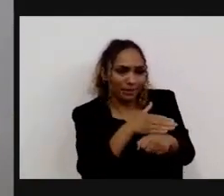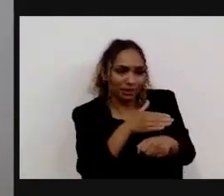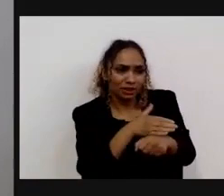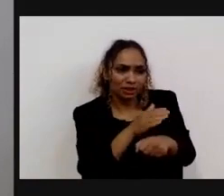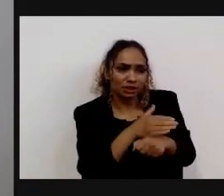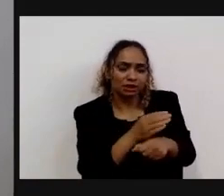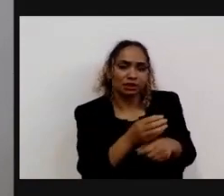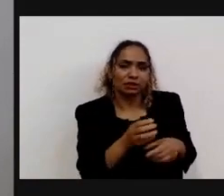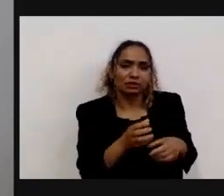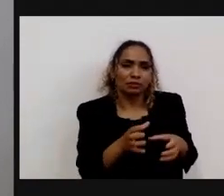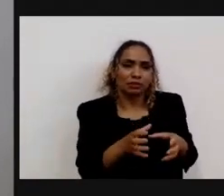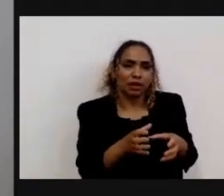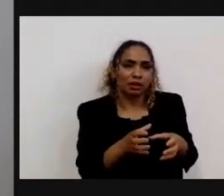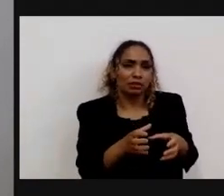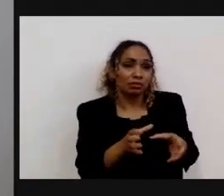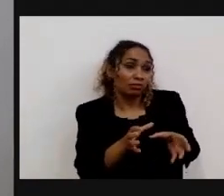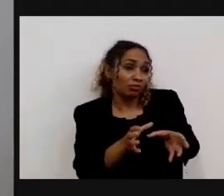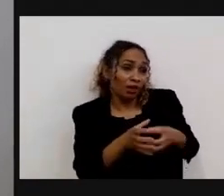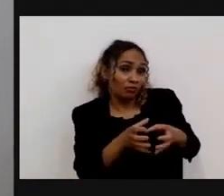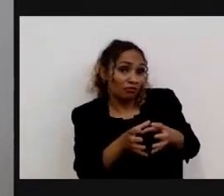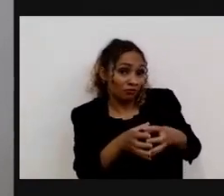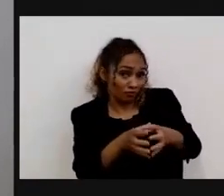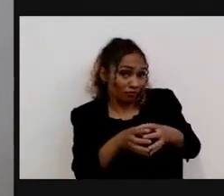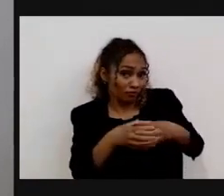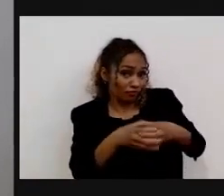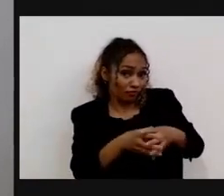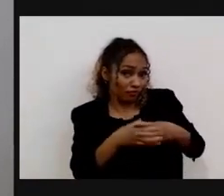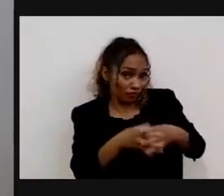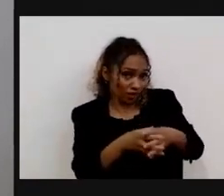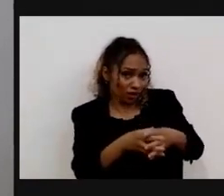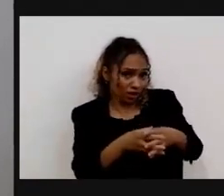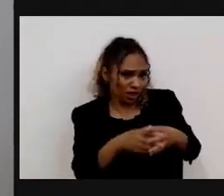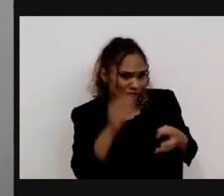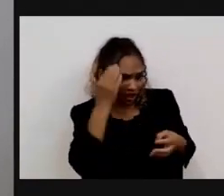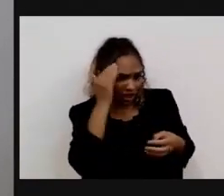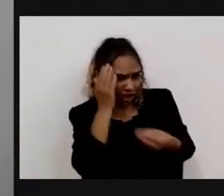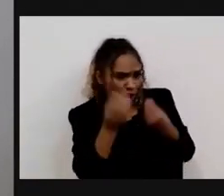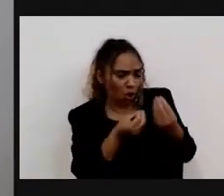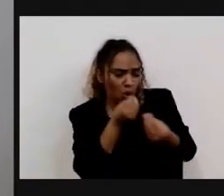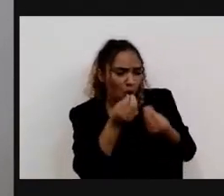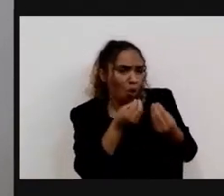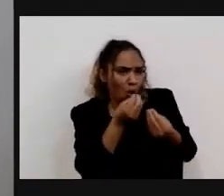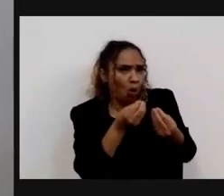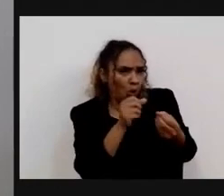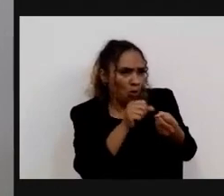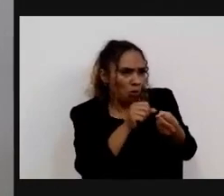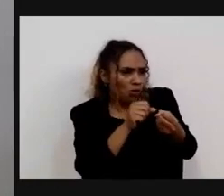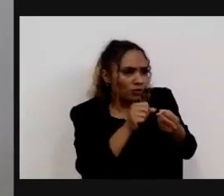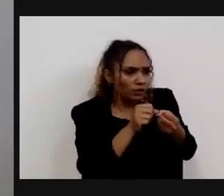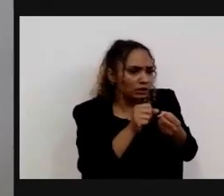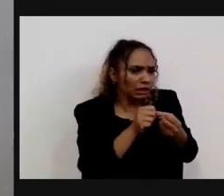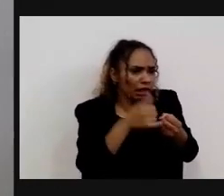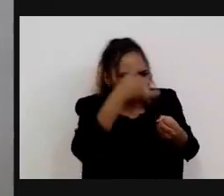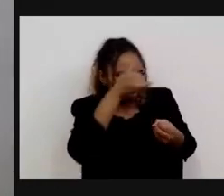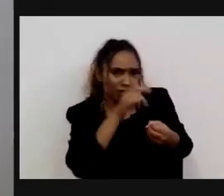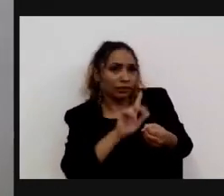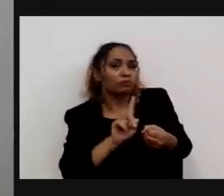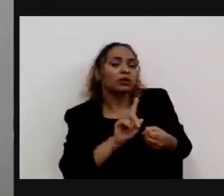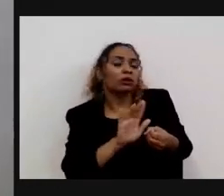do cotidiano a gente tem que entender como elas funcionam e não só combatê-las né Mas como que a gente